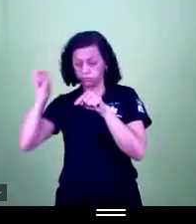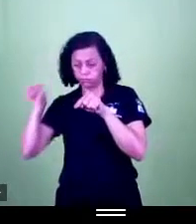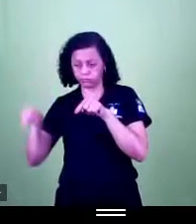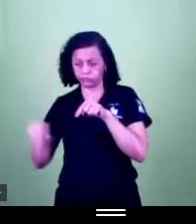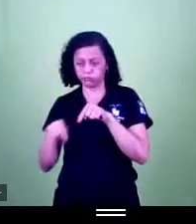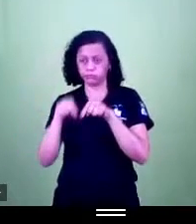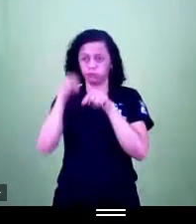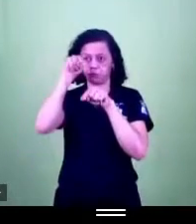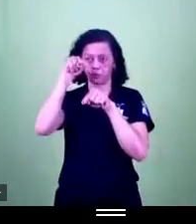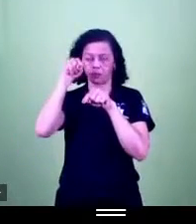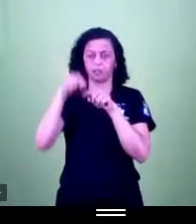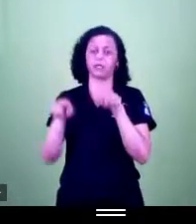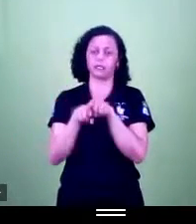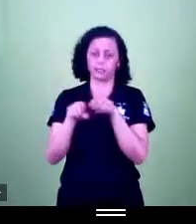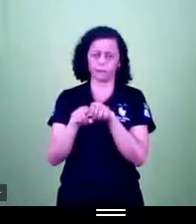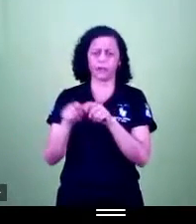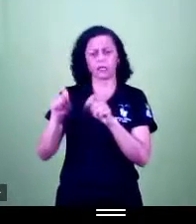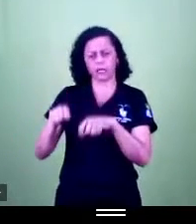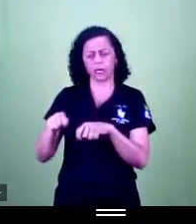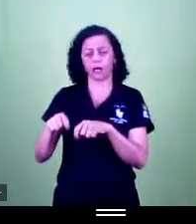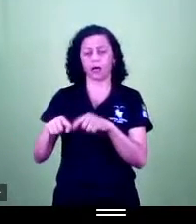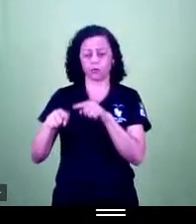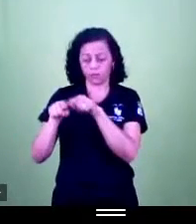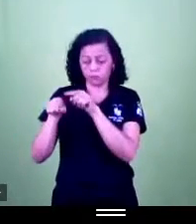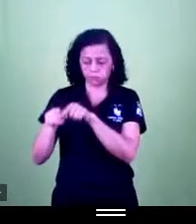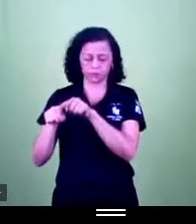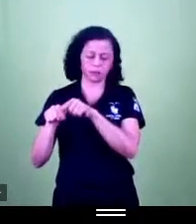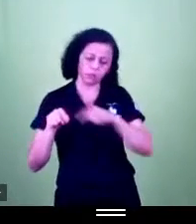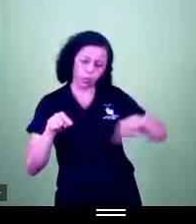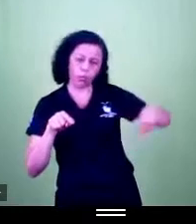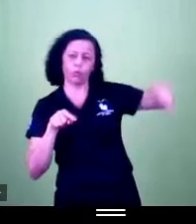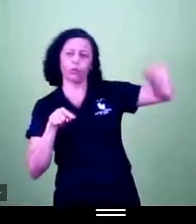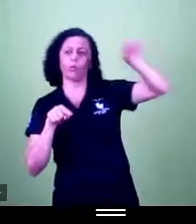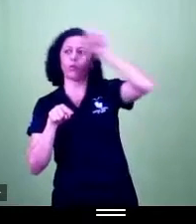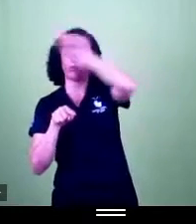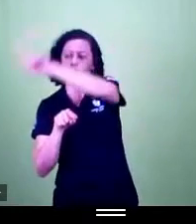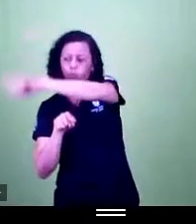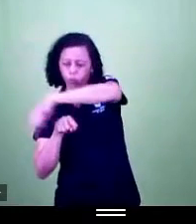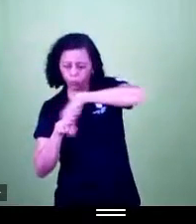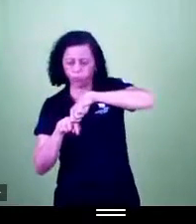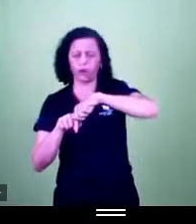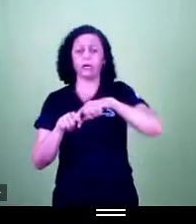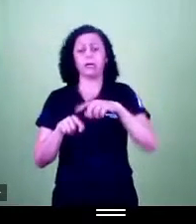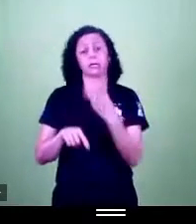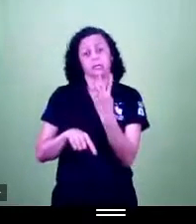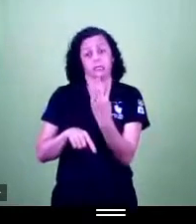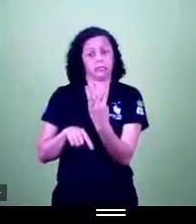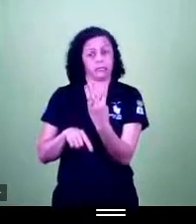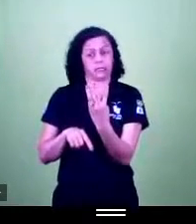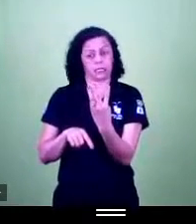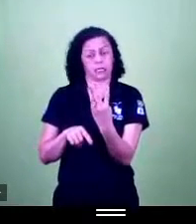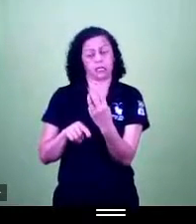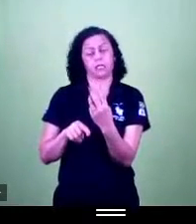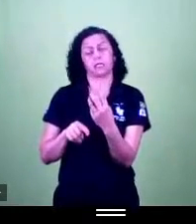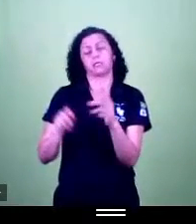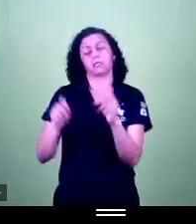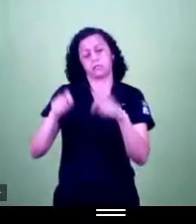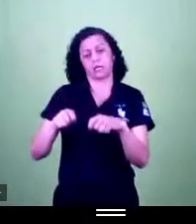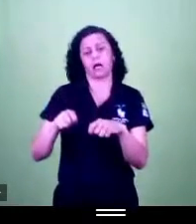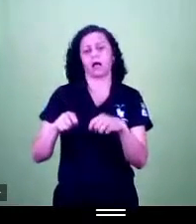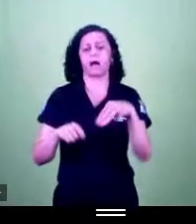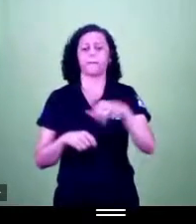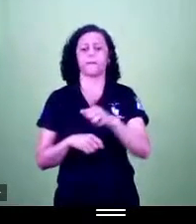por fora aqui ainda, ó, uma janela maior aqui. Então tem três opções de malha possíveis aqui ainda,